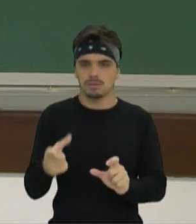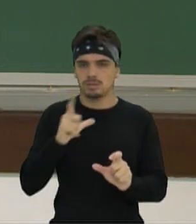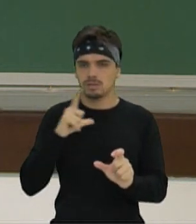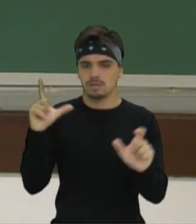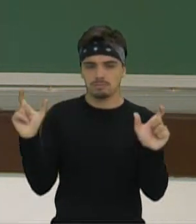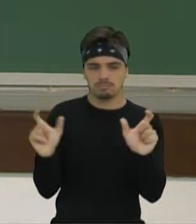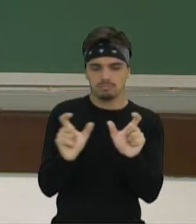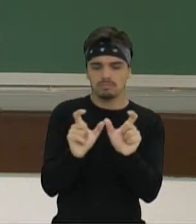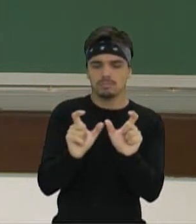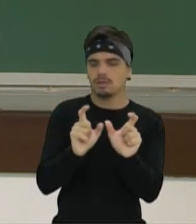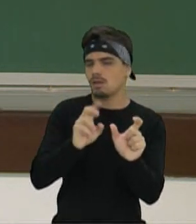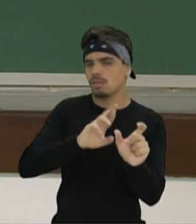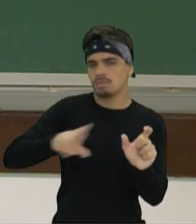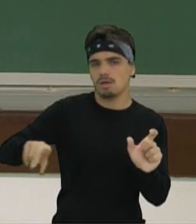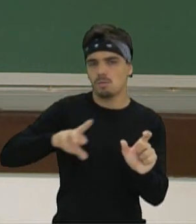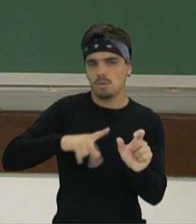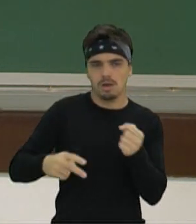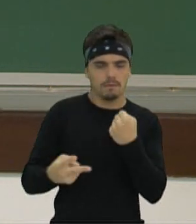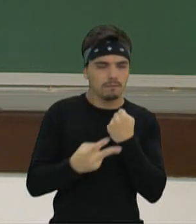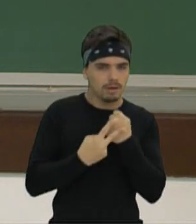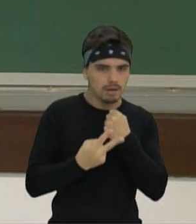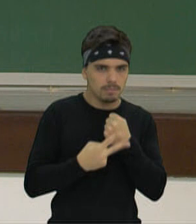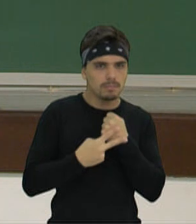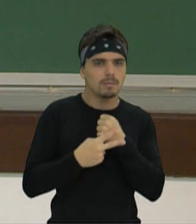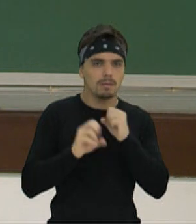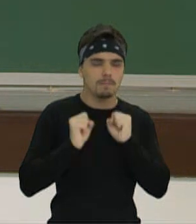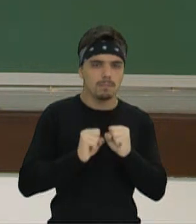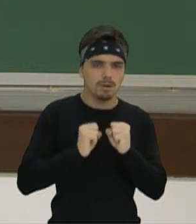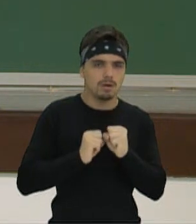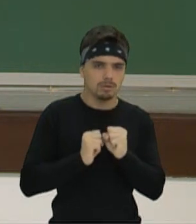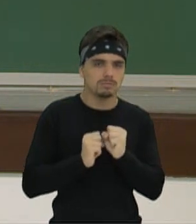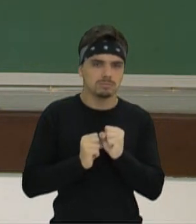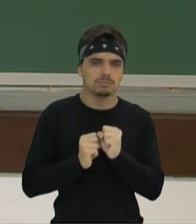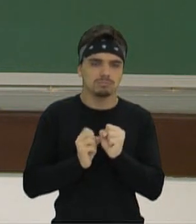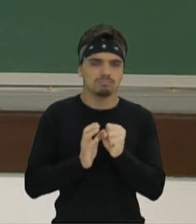depois não for verbo, pode